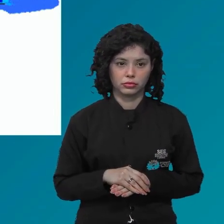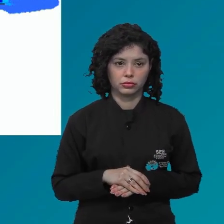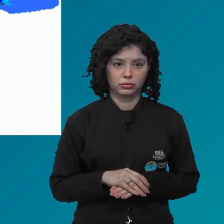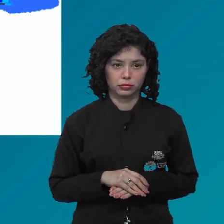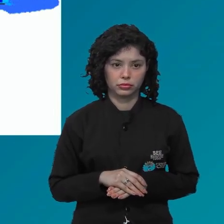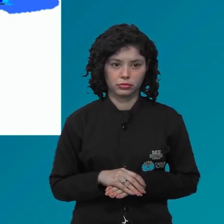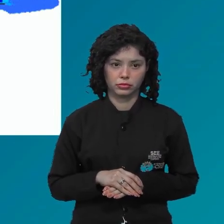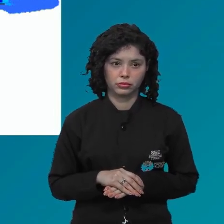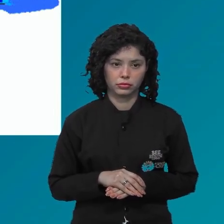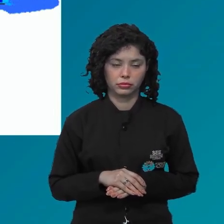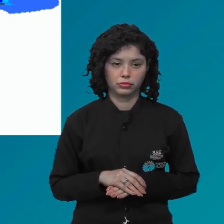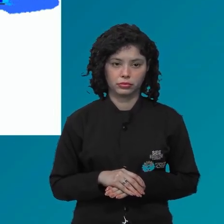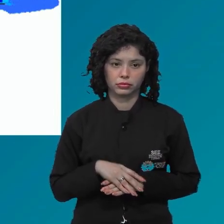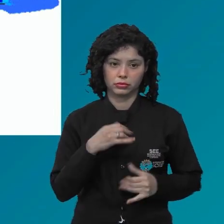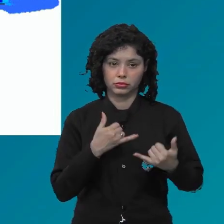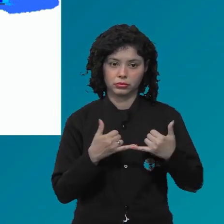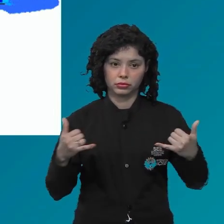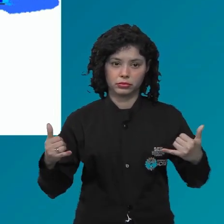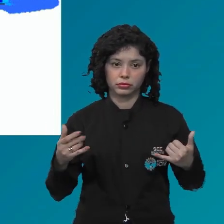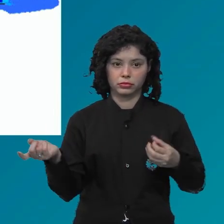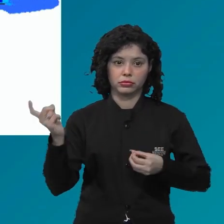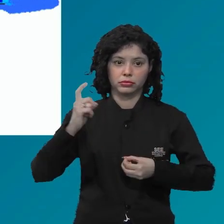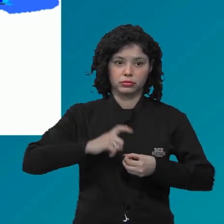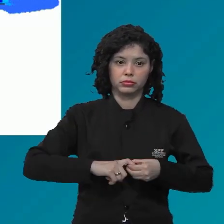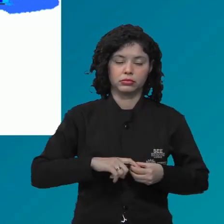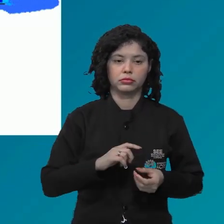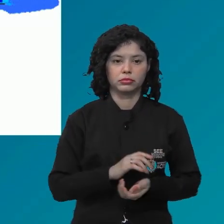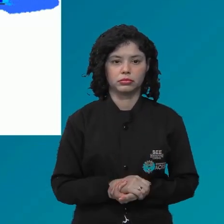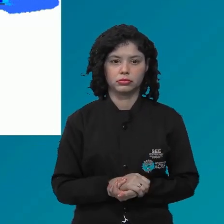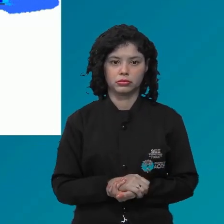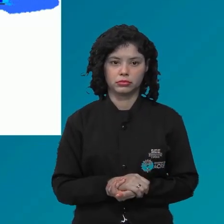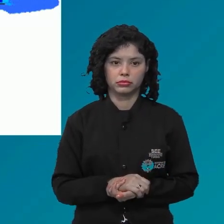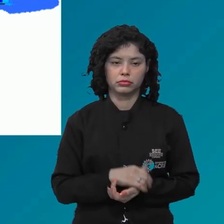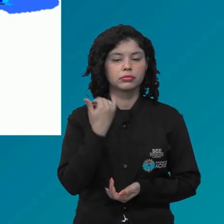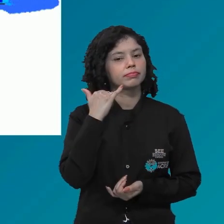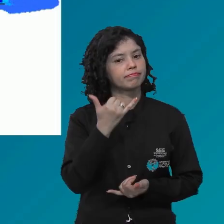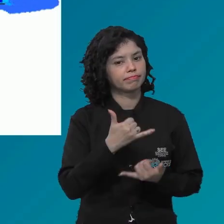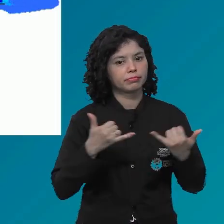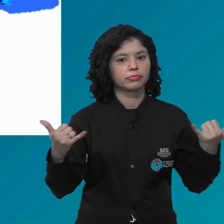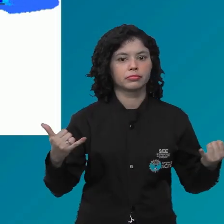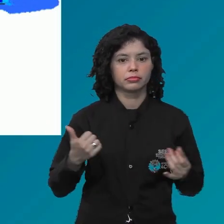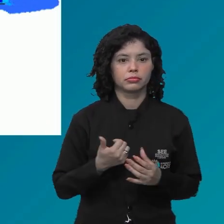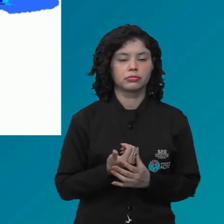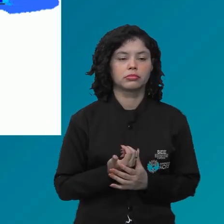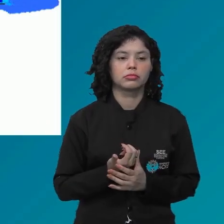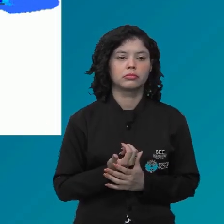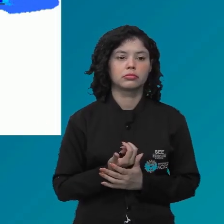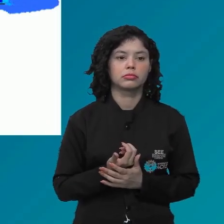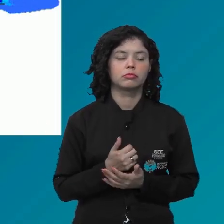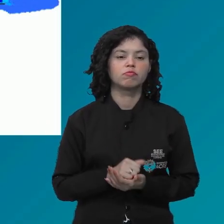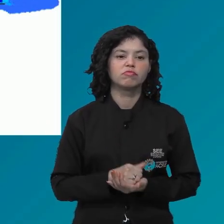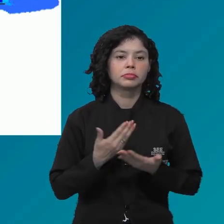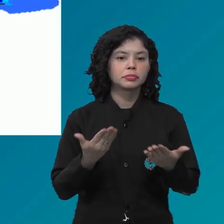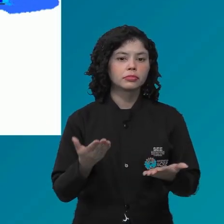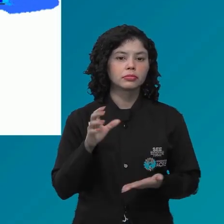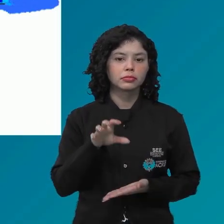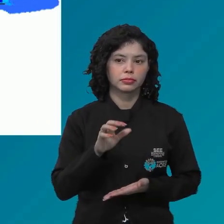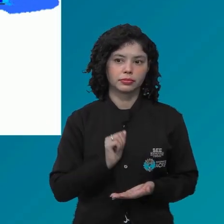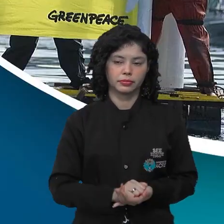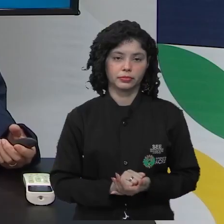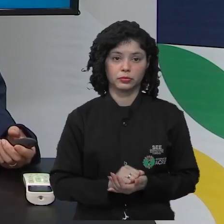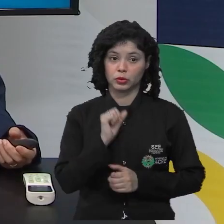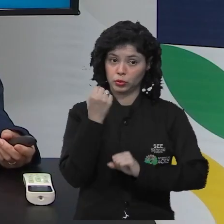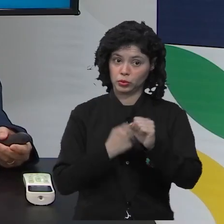energia mecânica que depois vai ser convertida em energia elétrica. Então, é assim que funciona